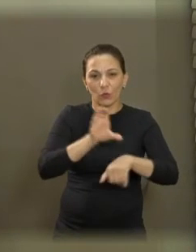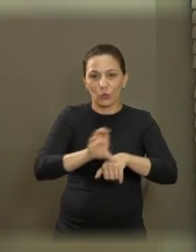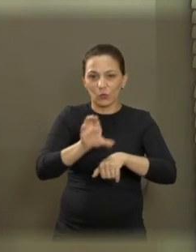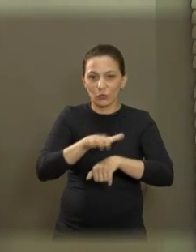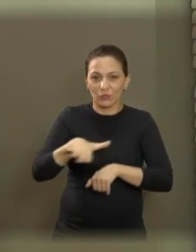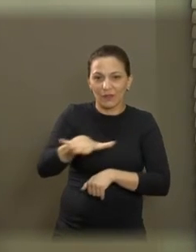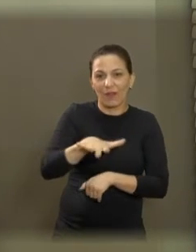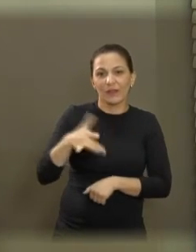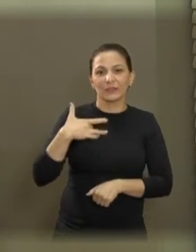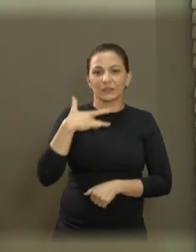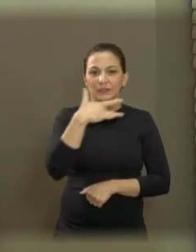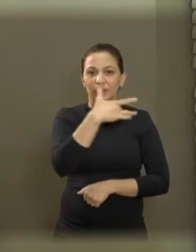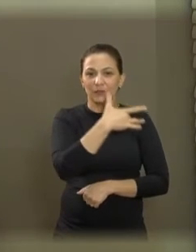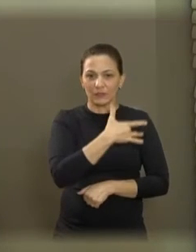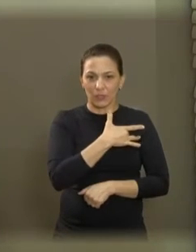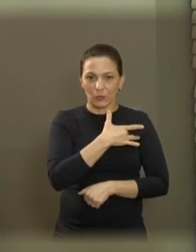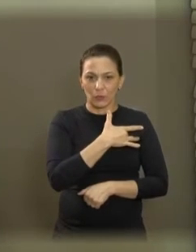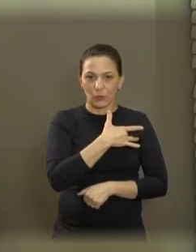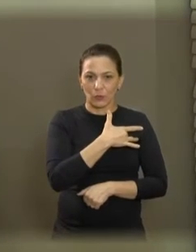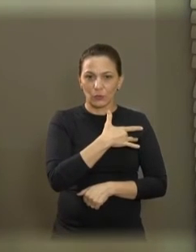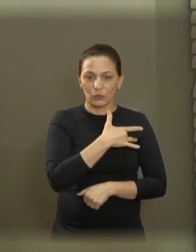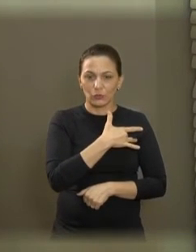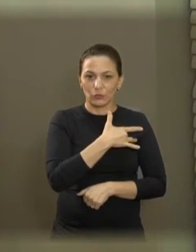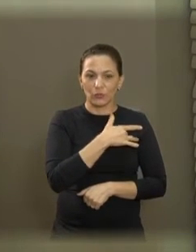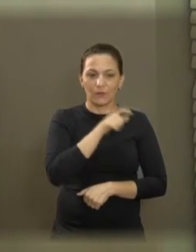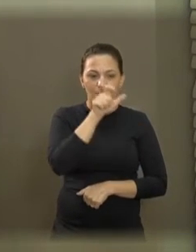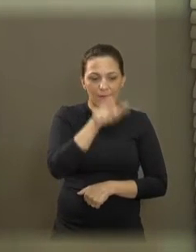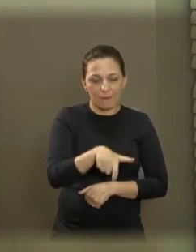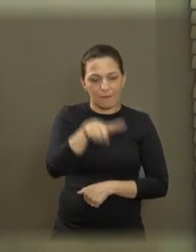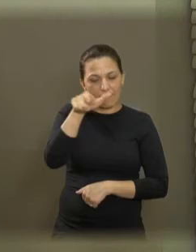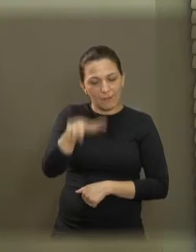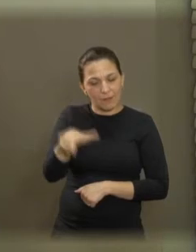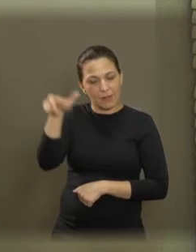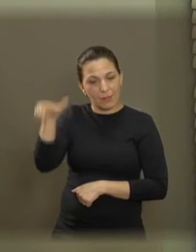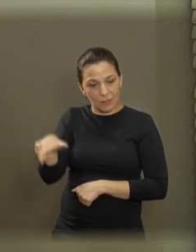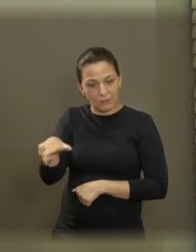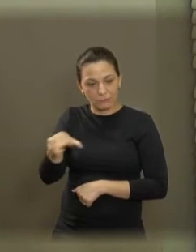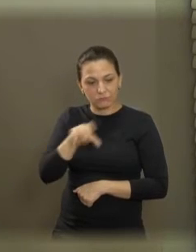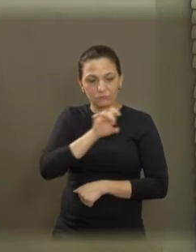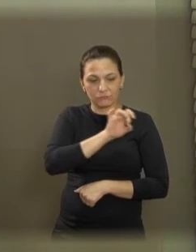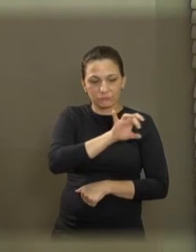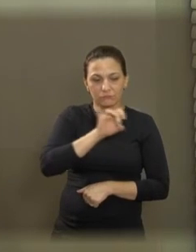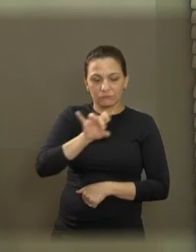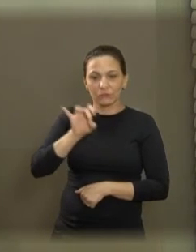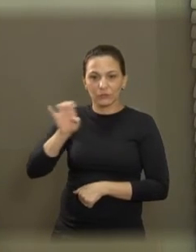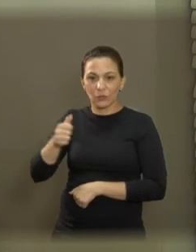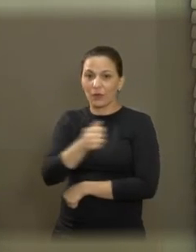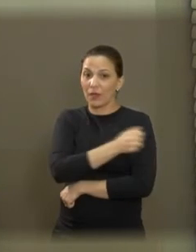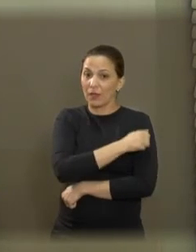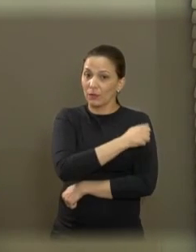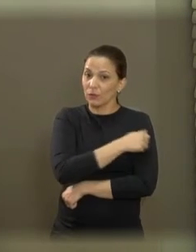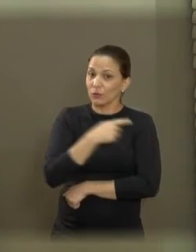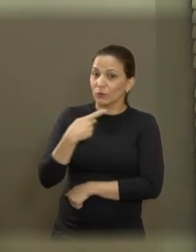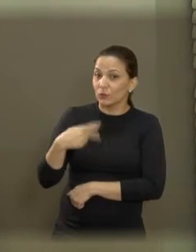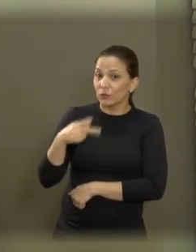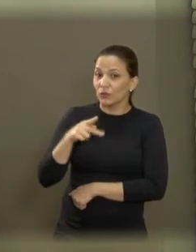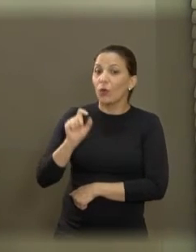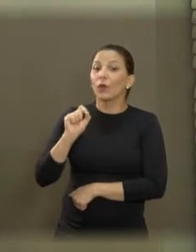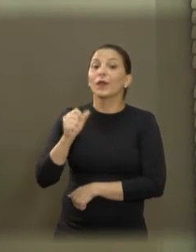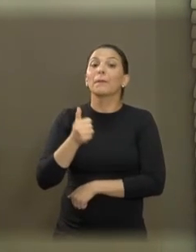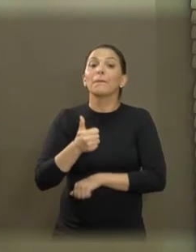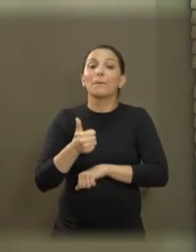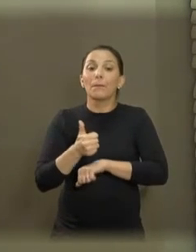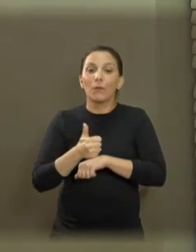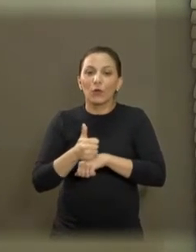saúde a partir de cada farmacêutico que foi seu aluno nesse curso. Imagina o que esse